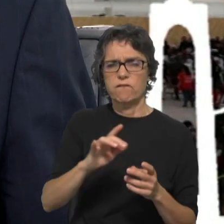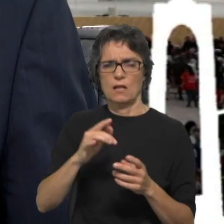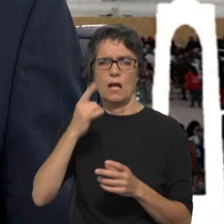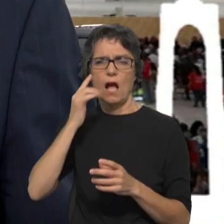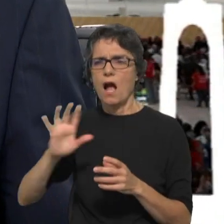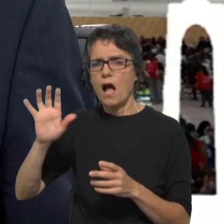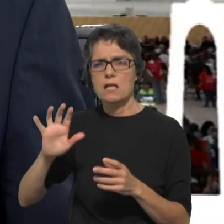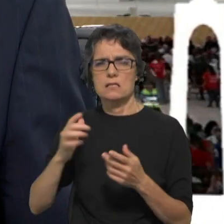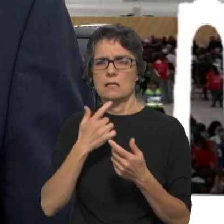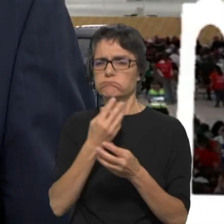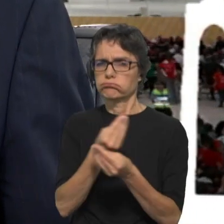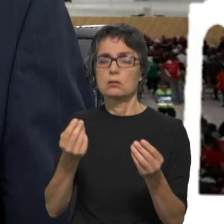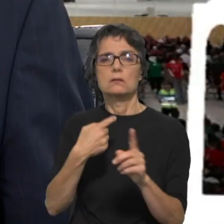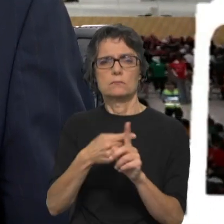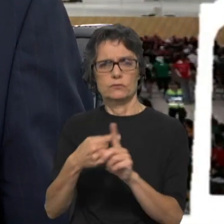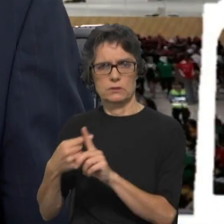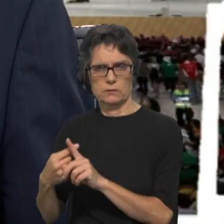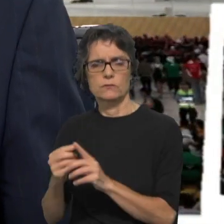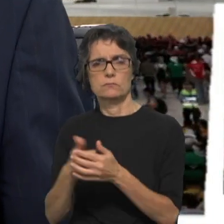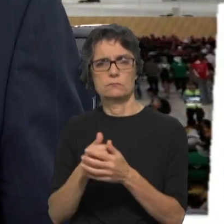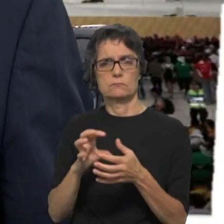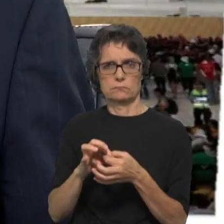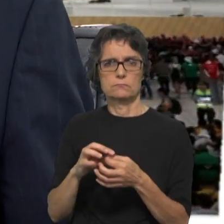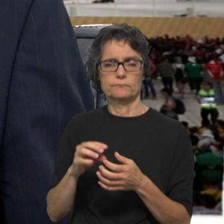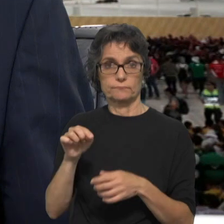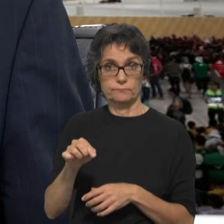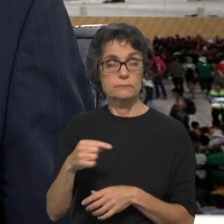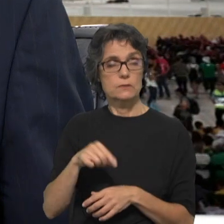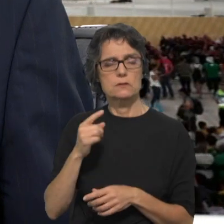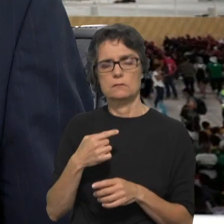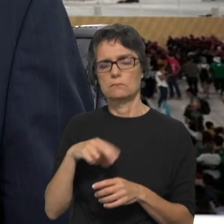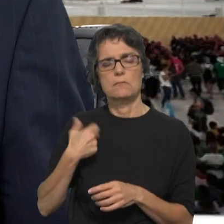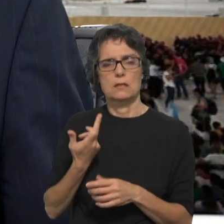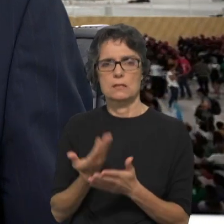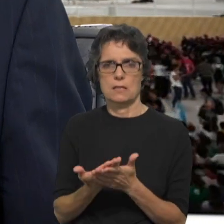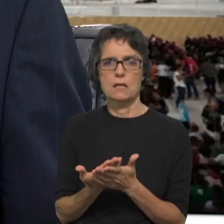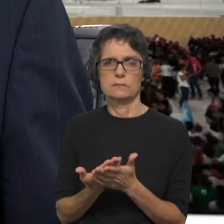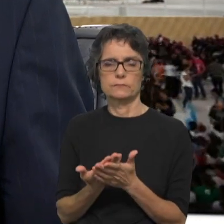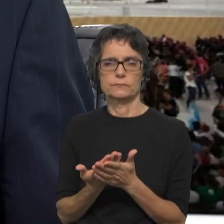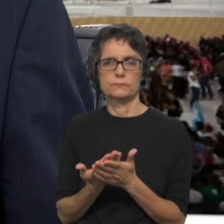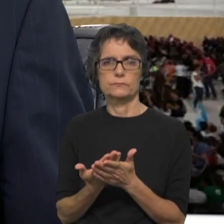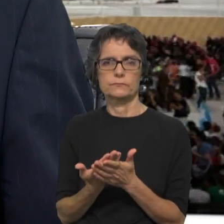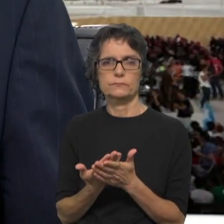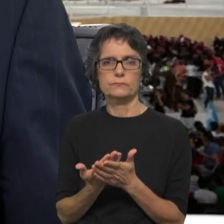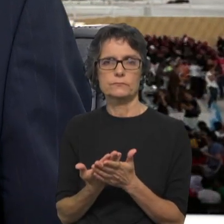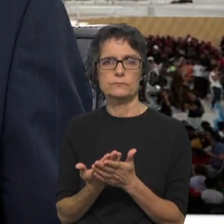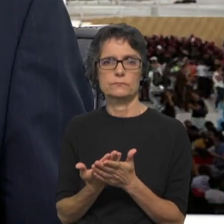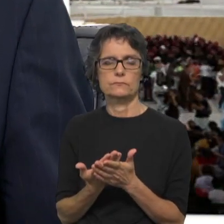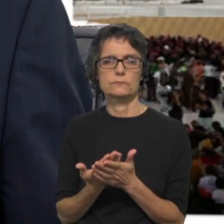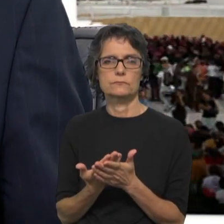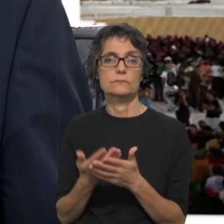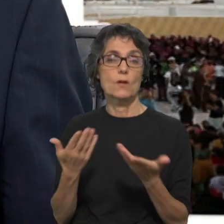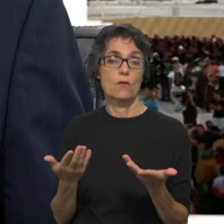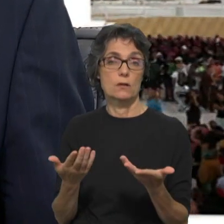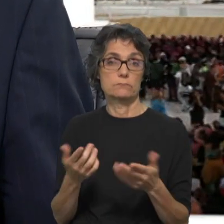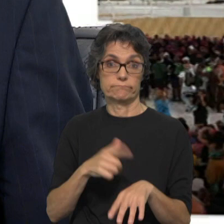asiáticos, que são evangélicos protestantes hoje em Portugal, e isso é uma riqueza para para as nossas comunidades. Portanto, neste momento,